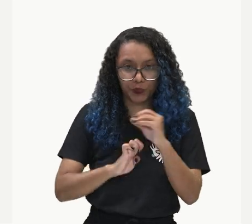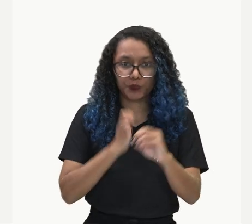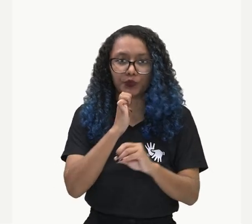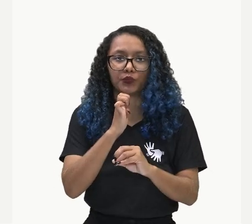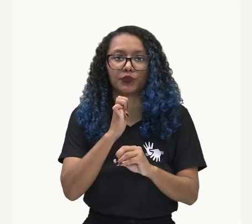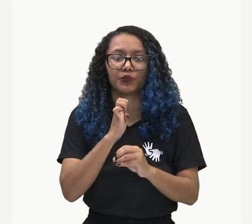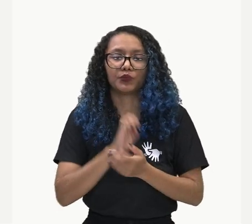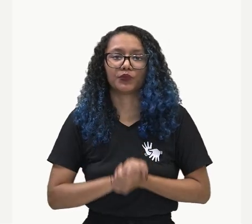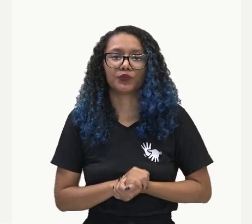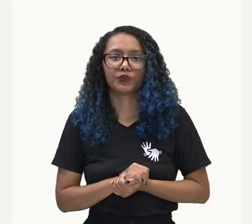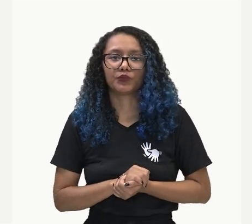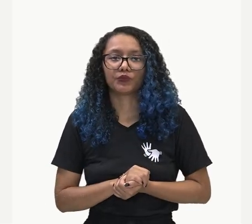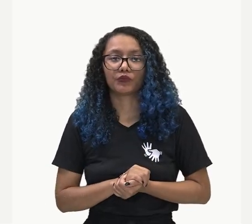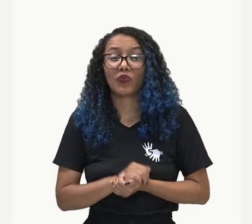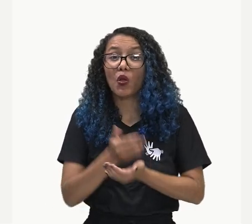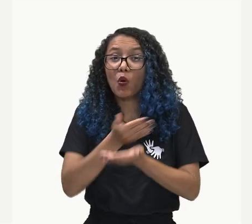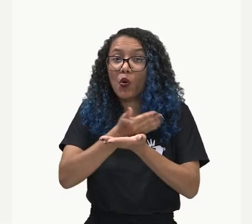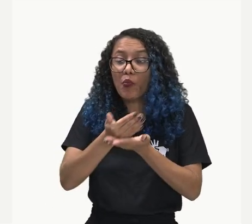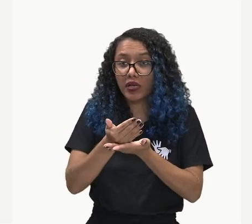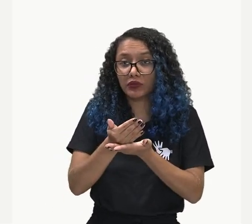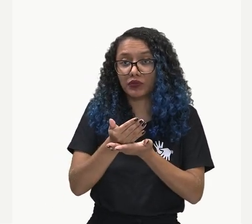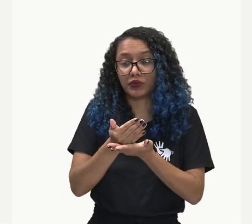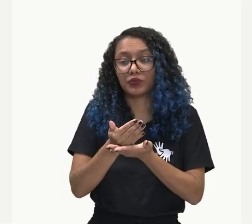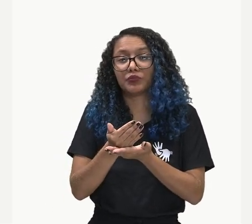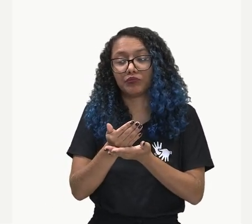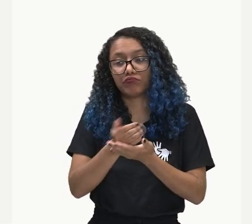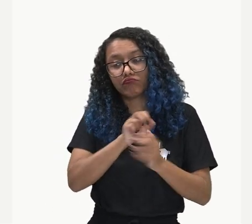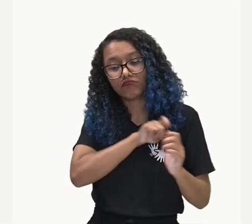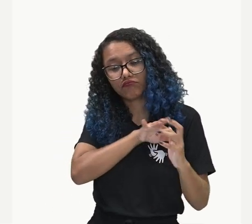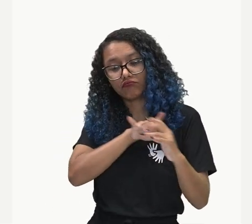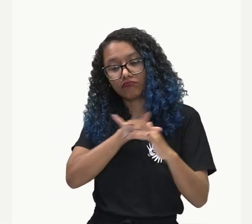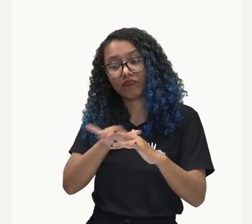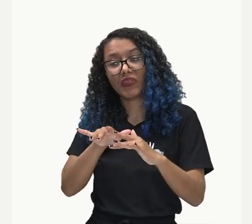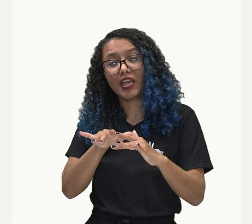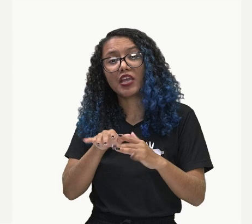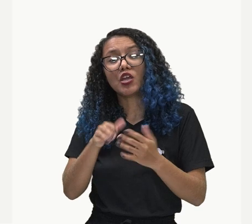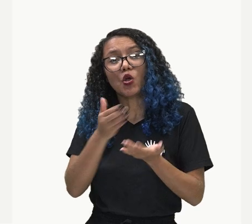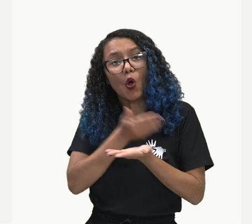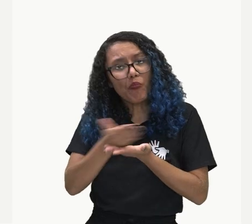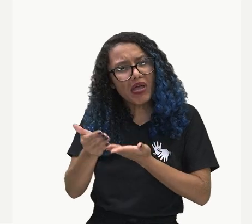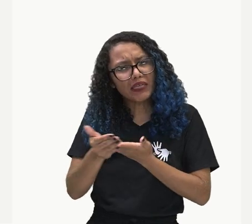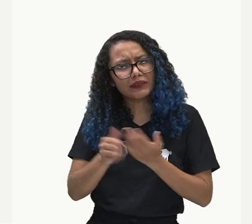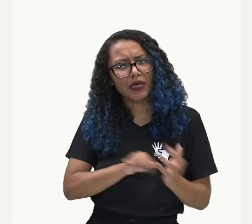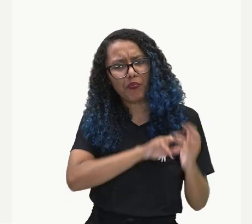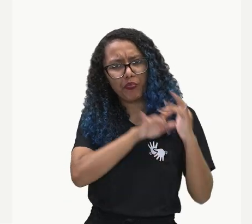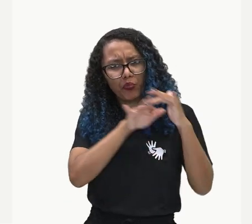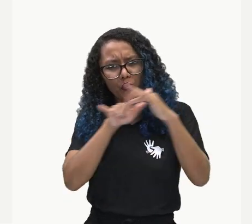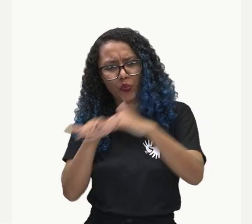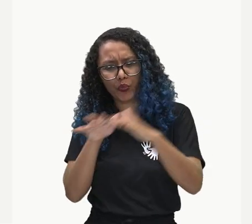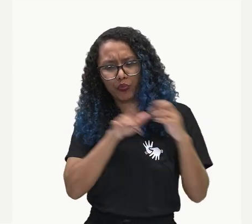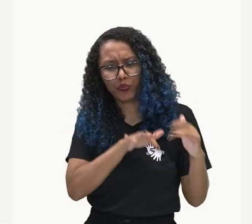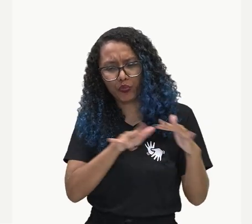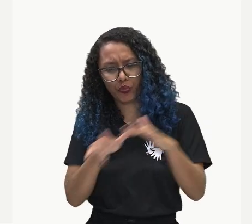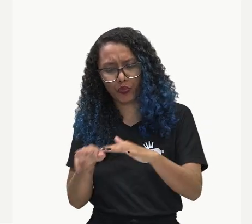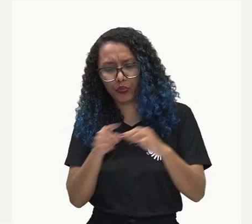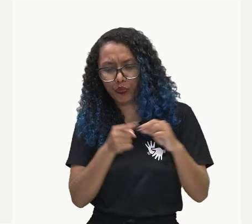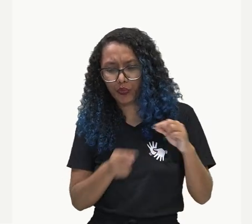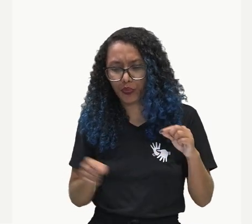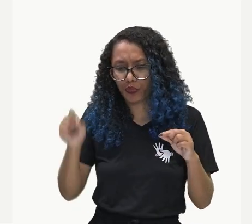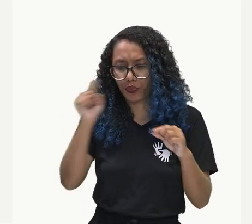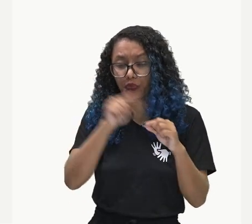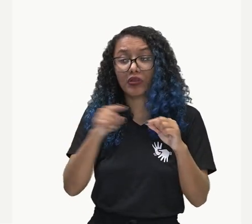né? E aí vai haver um fluxo de elétrons por esse circuito, tá bom? Temos aqui uma lâmpada que vai ser